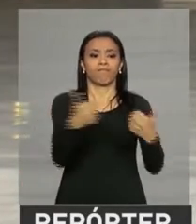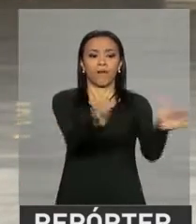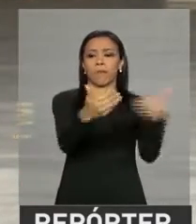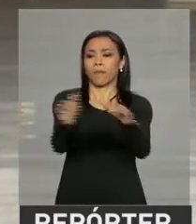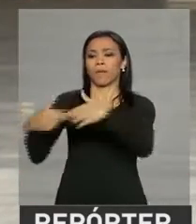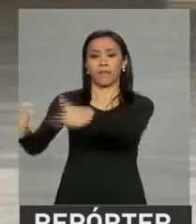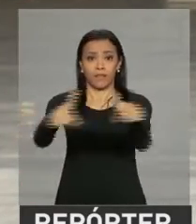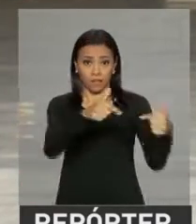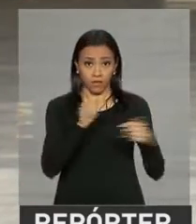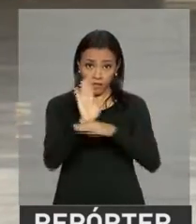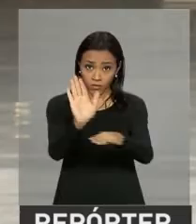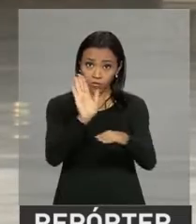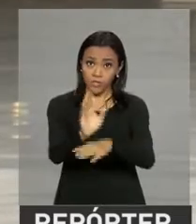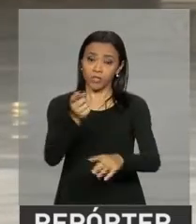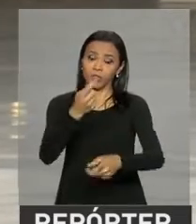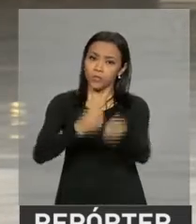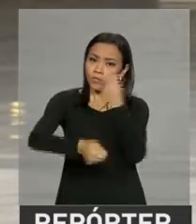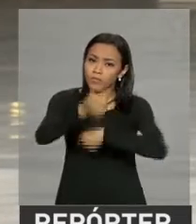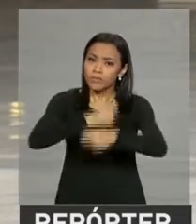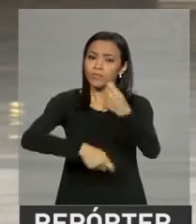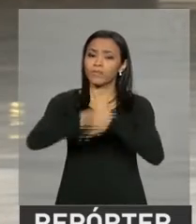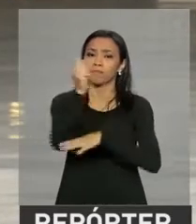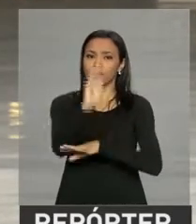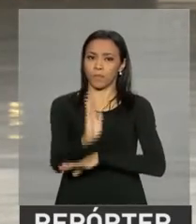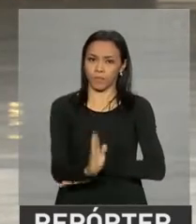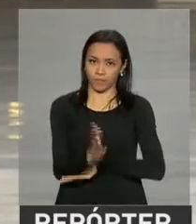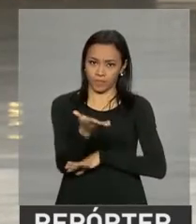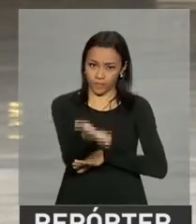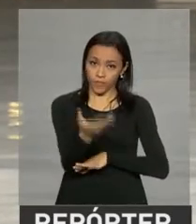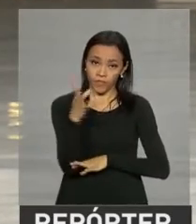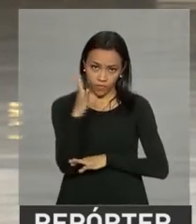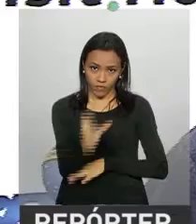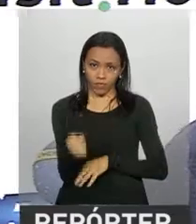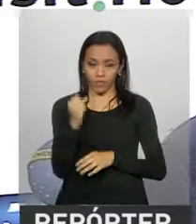contribuindo para o crescimento econômico do país. Vamos ouvi-lo.